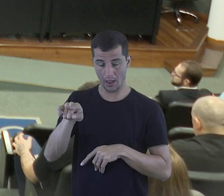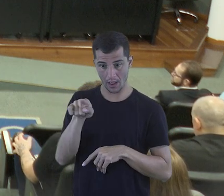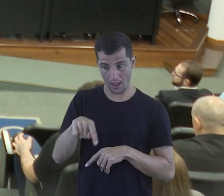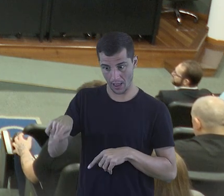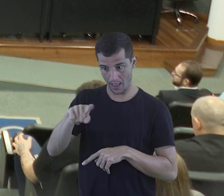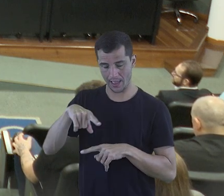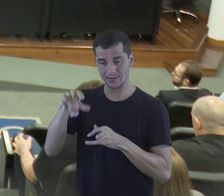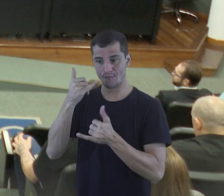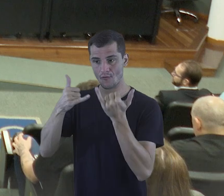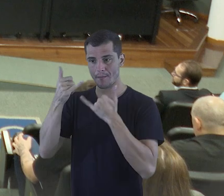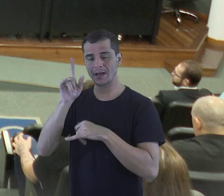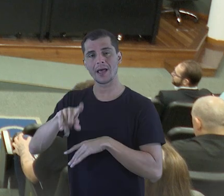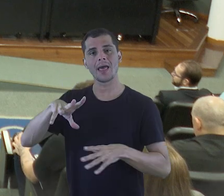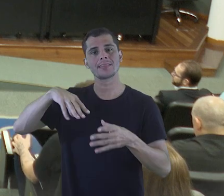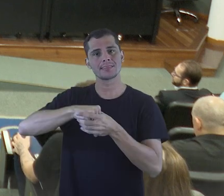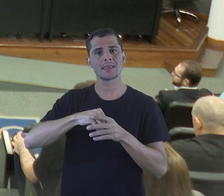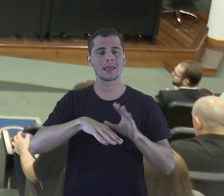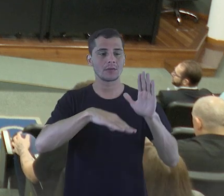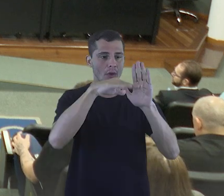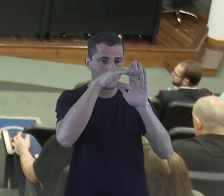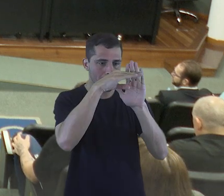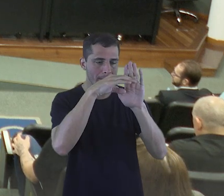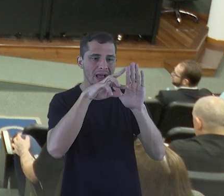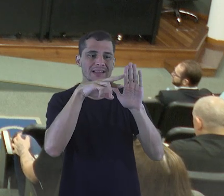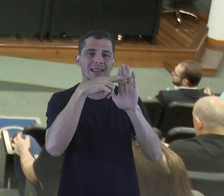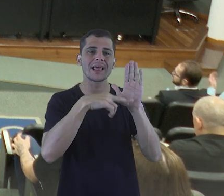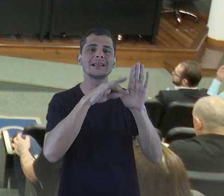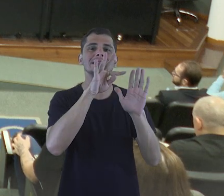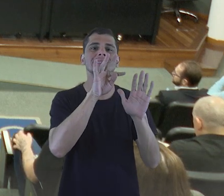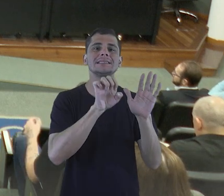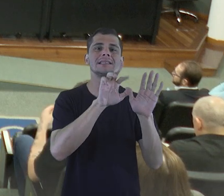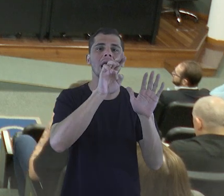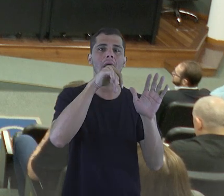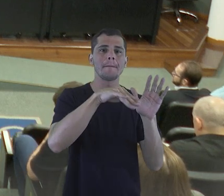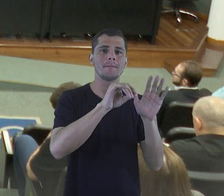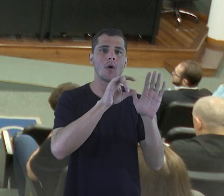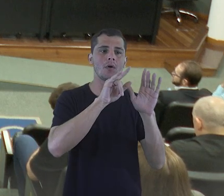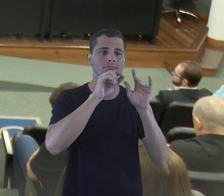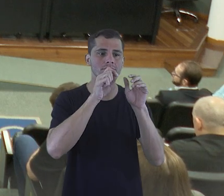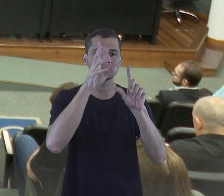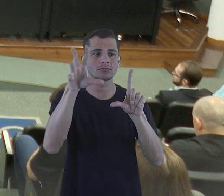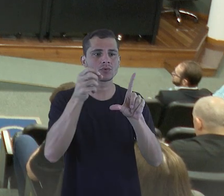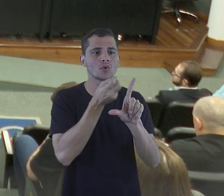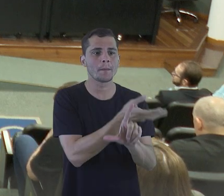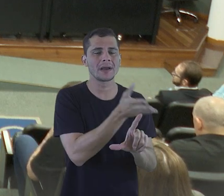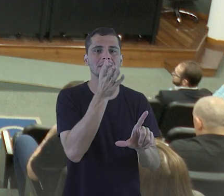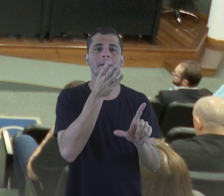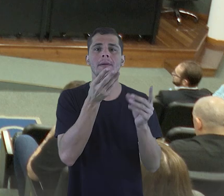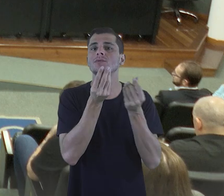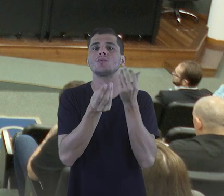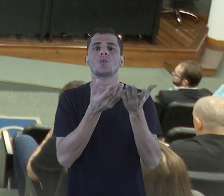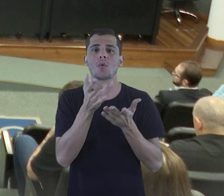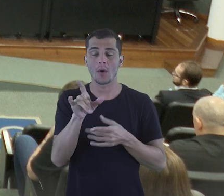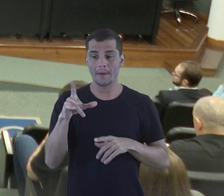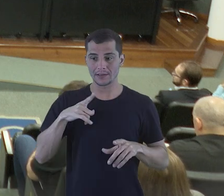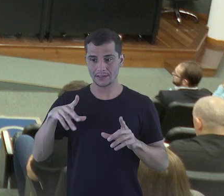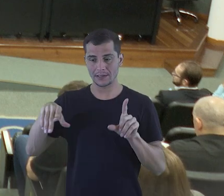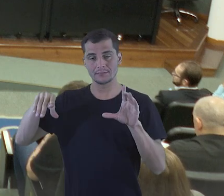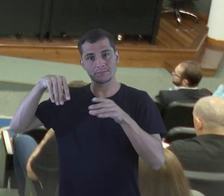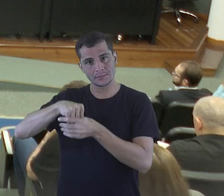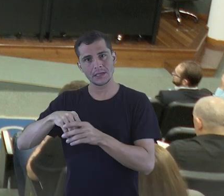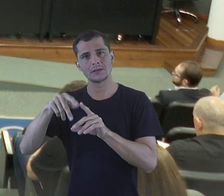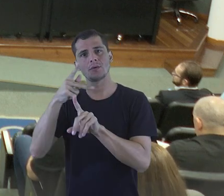compartilhamento de dados que são as informações do termo de compartilhamento se essas